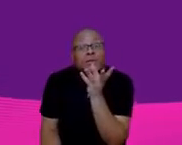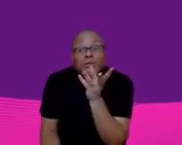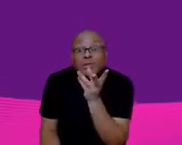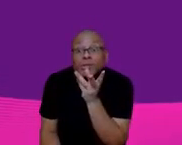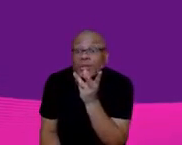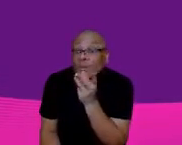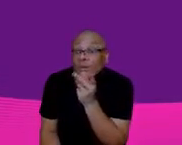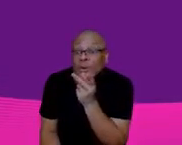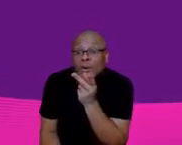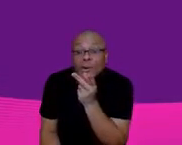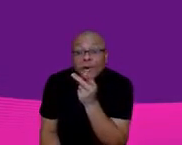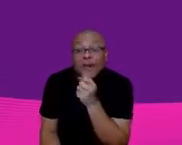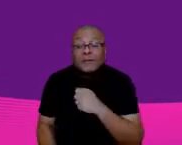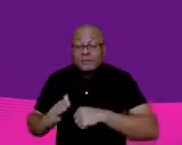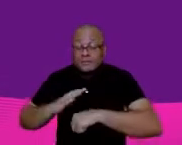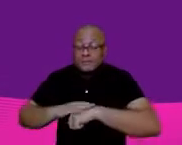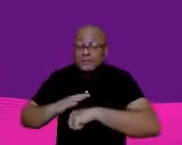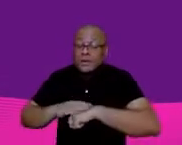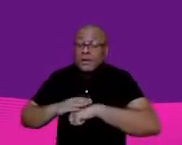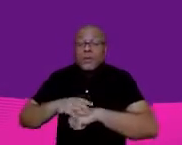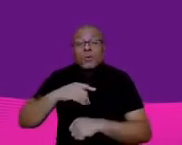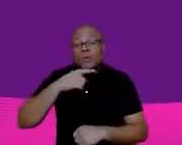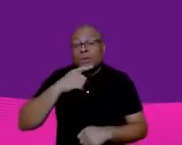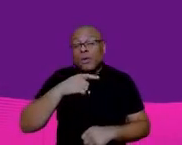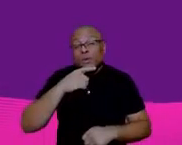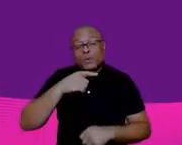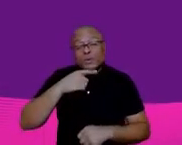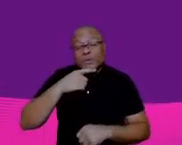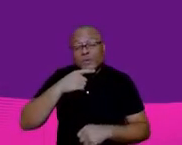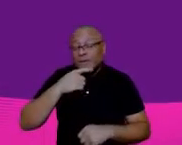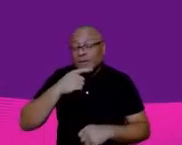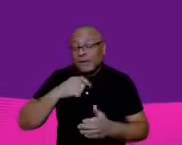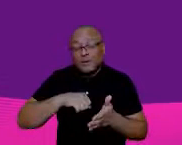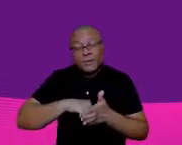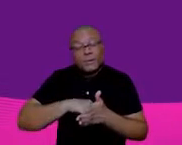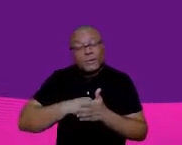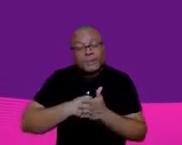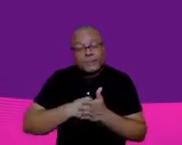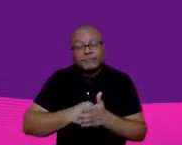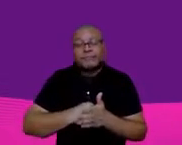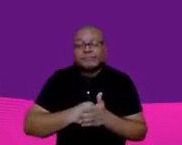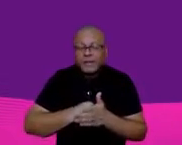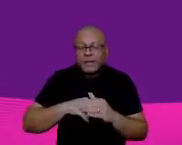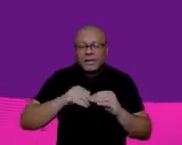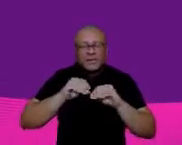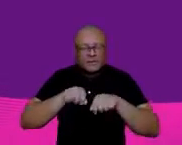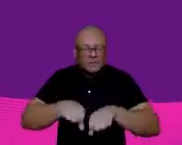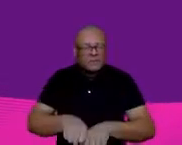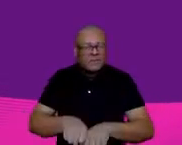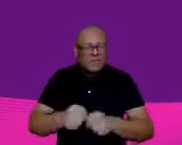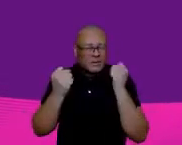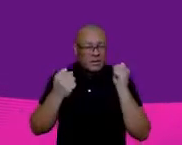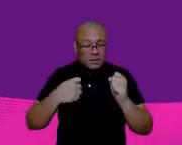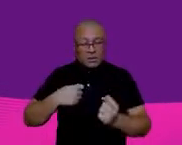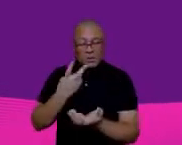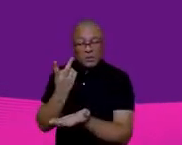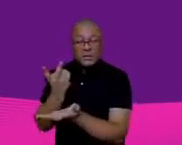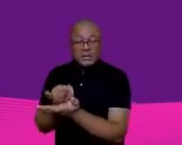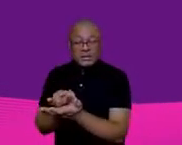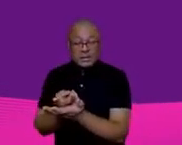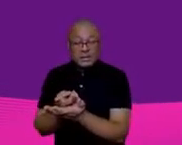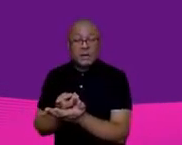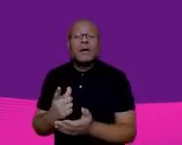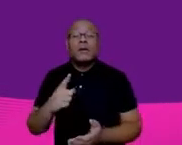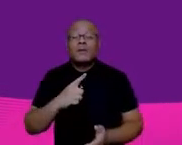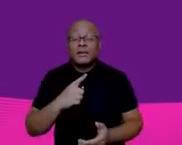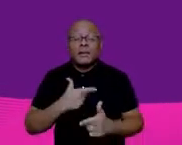cirurgião não conseguir fazer o bloqueio distal. Isso traz uma repercussão tremenda para o paciente, porque provavelmente esse paciente vai ter uma complicação de